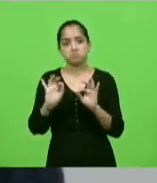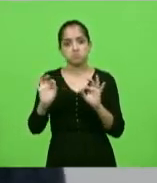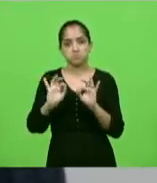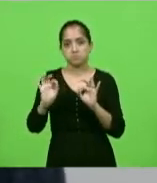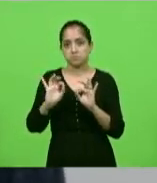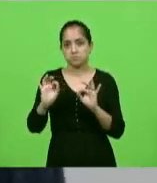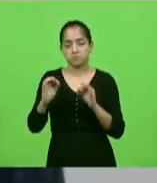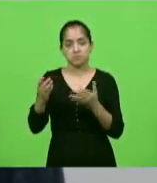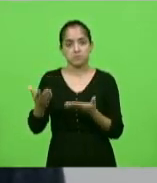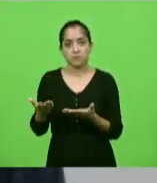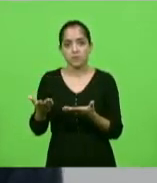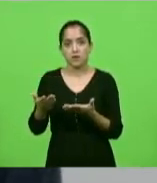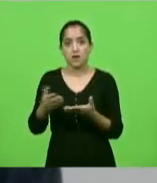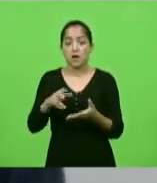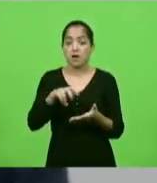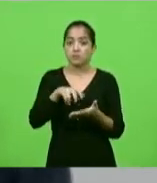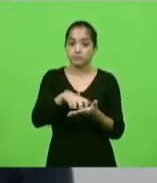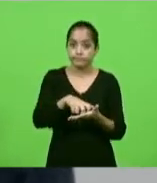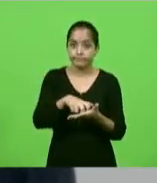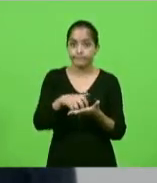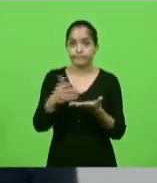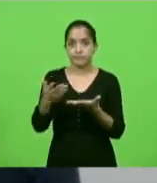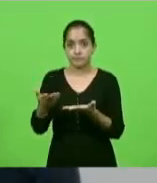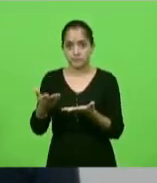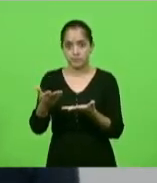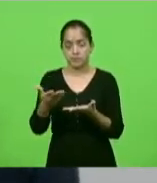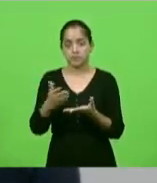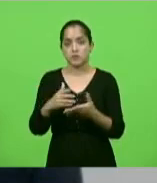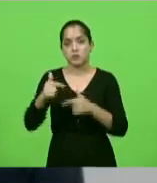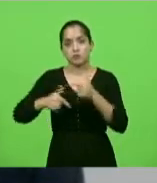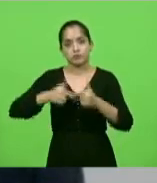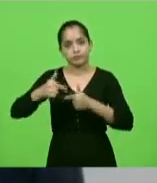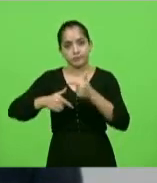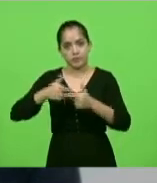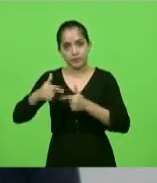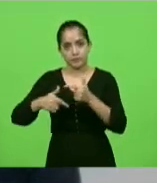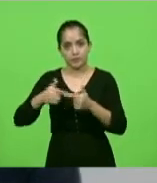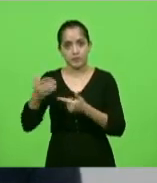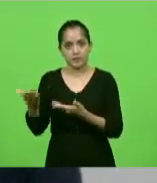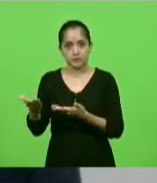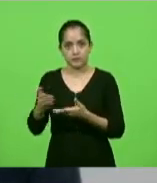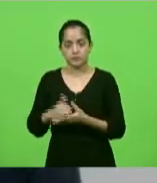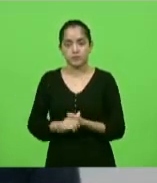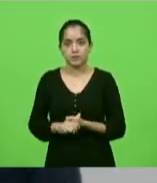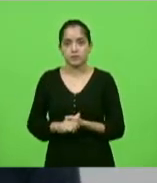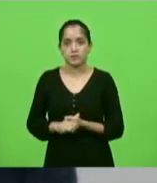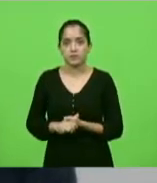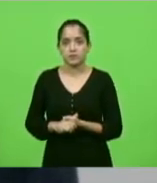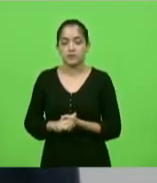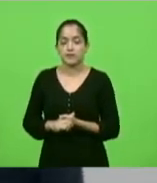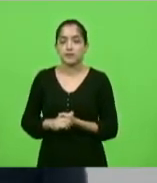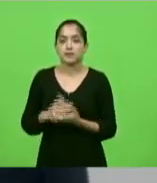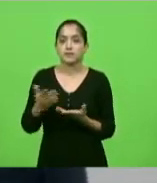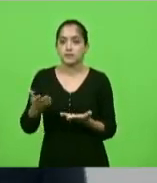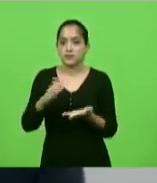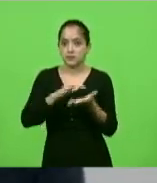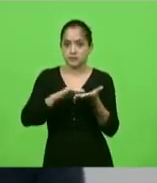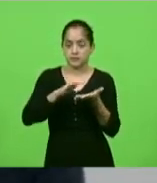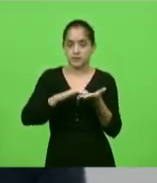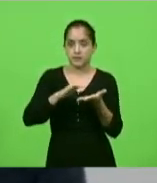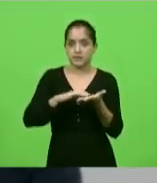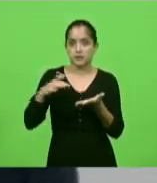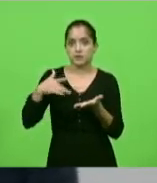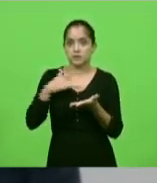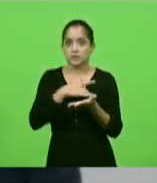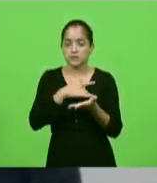produzir qualquer ato destinado à punição de seus subordinados. Direto. Neste caso, o secretário